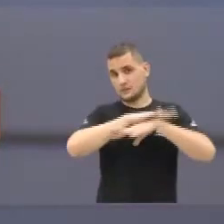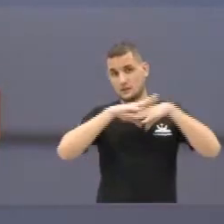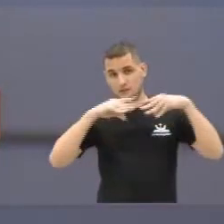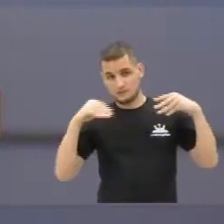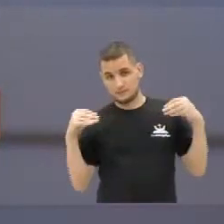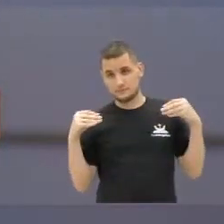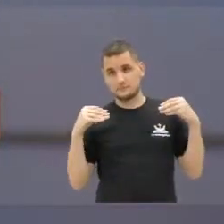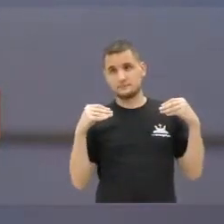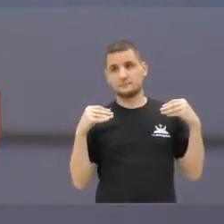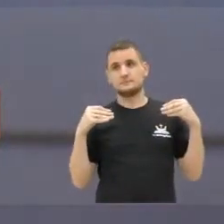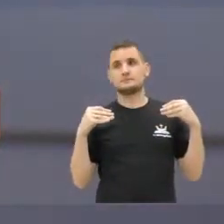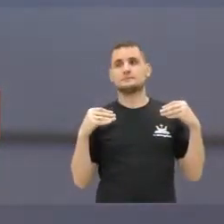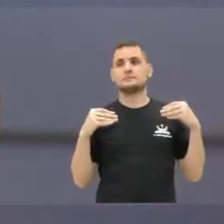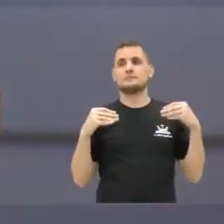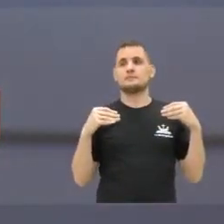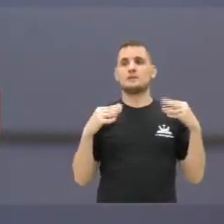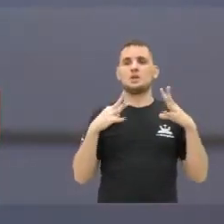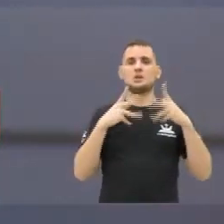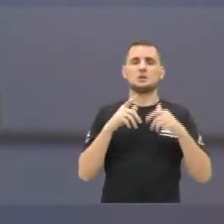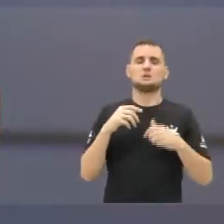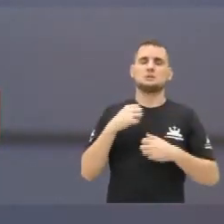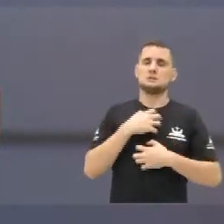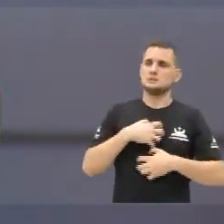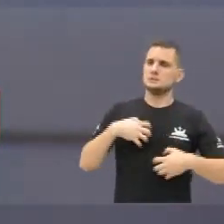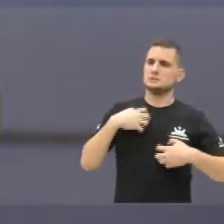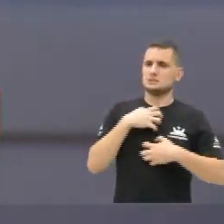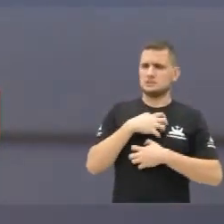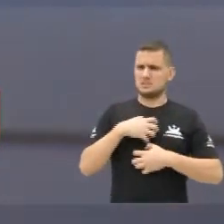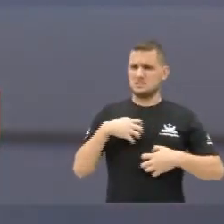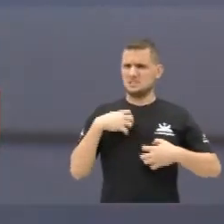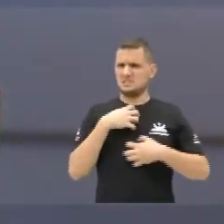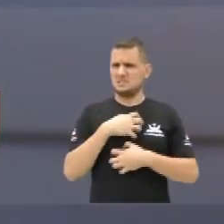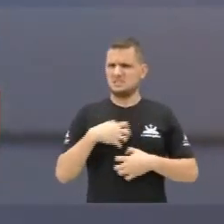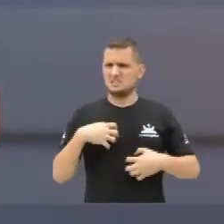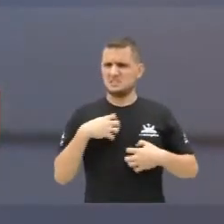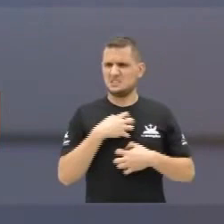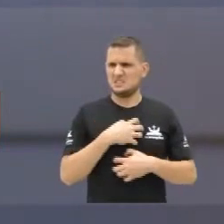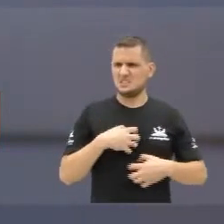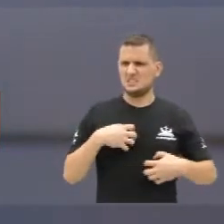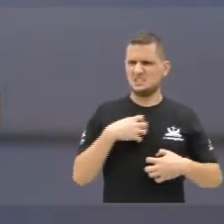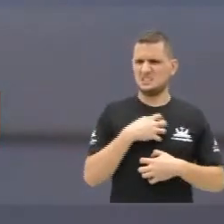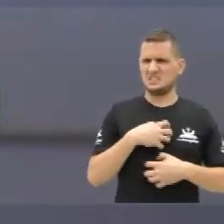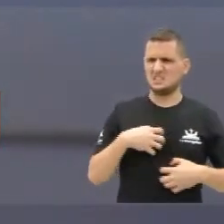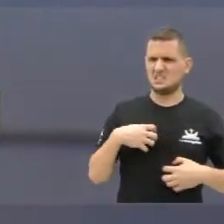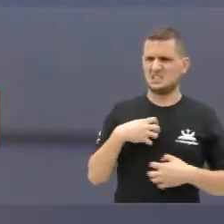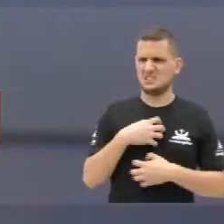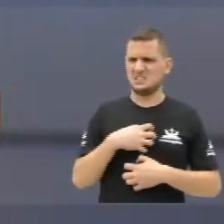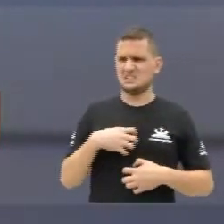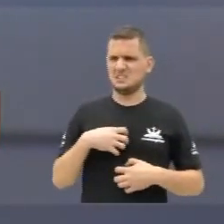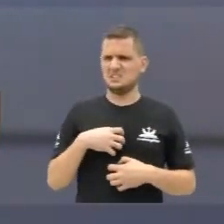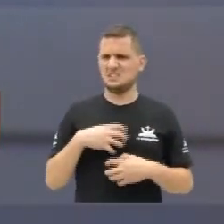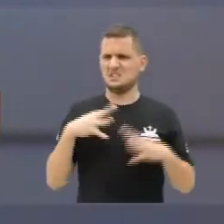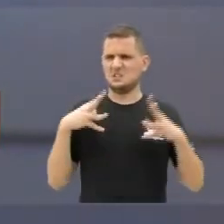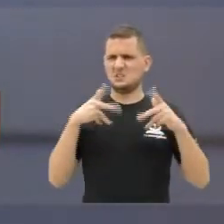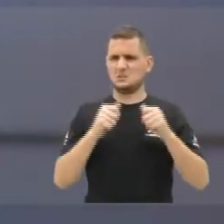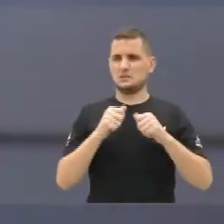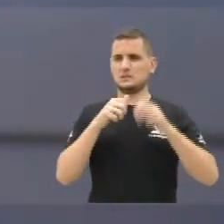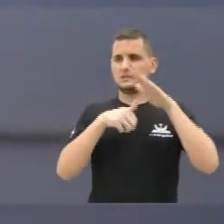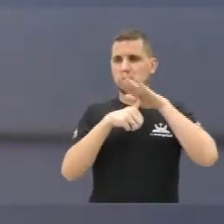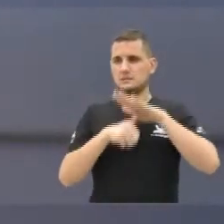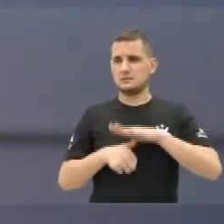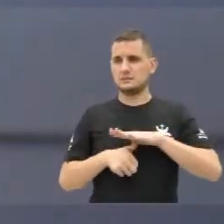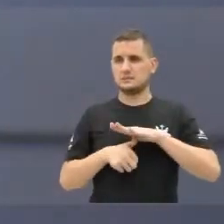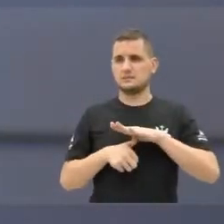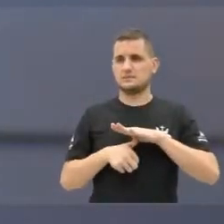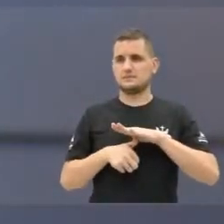passando, todo pânico, toda depressão. Senhor Jesus, o Senhor